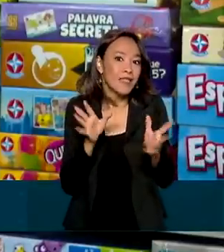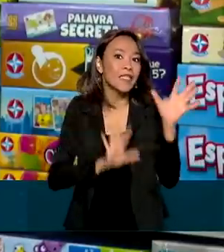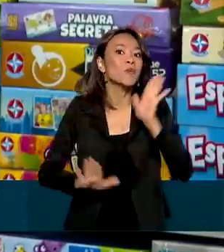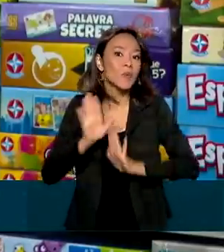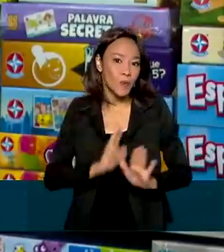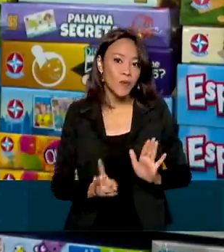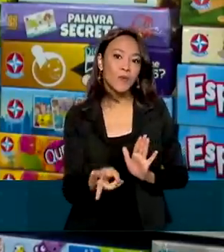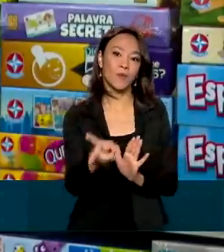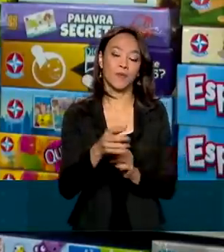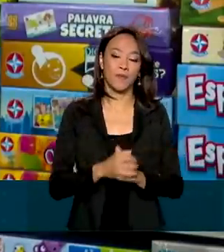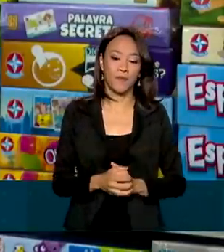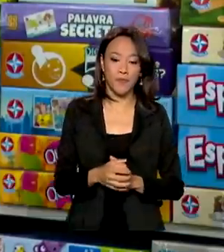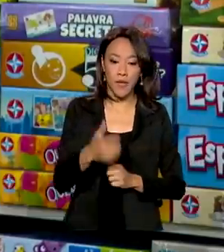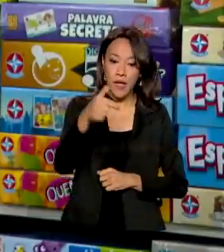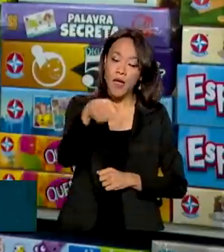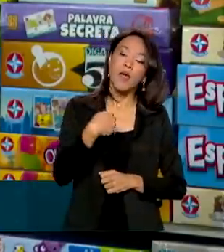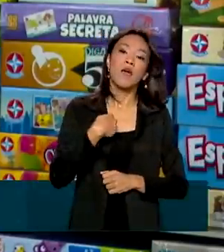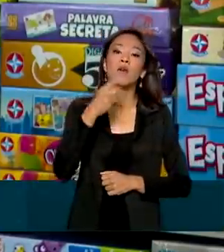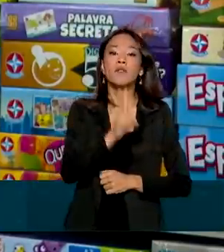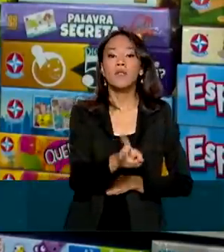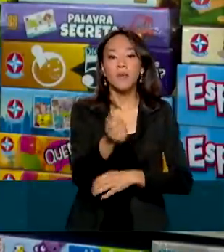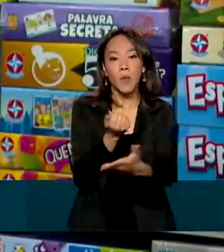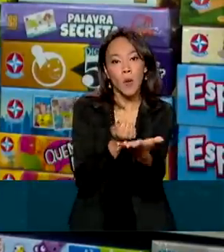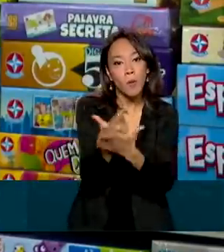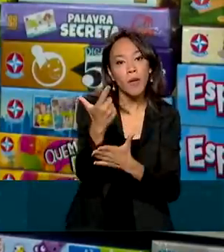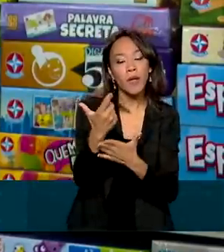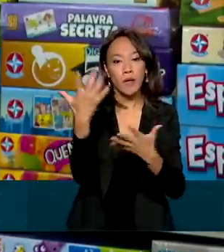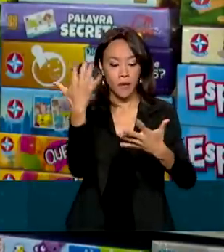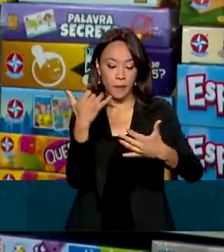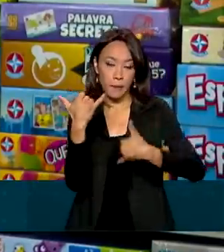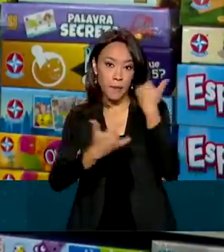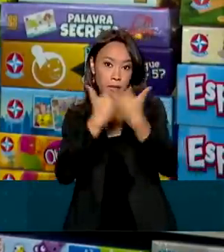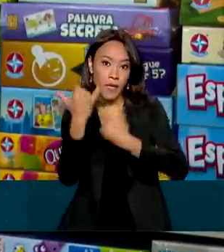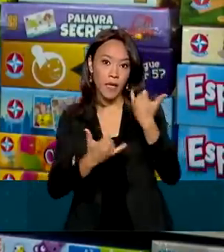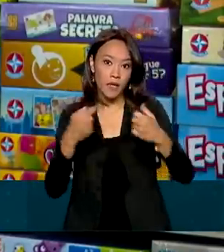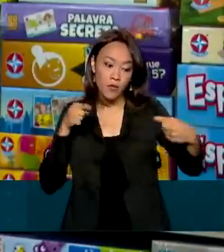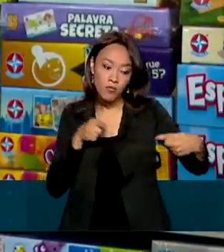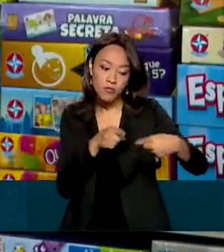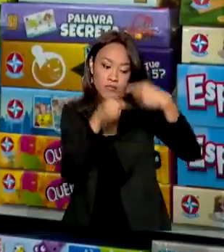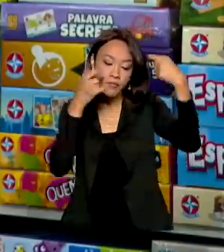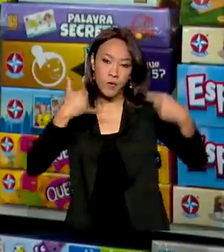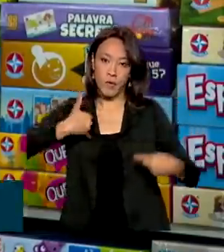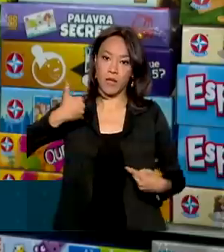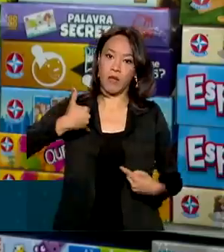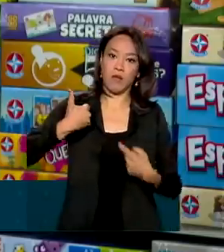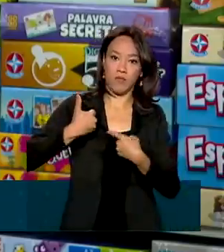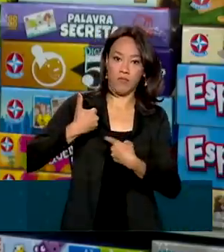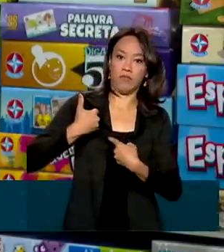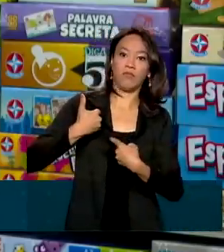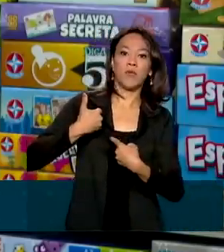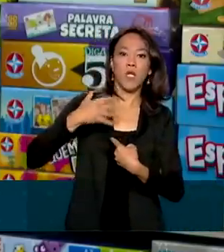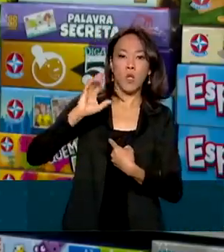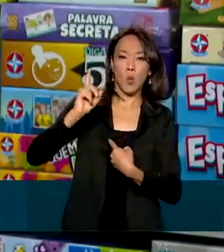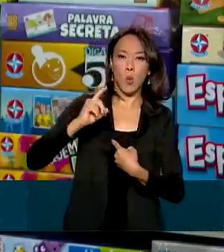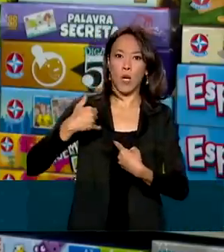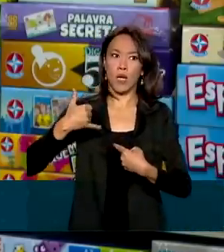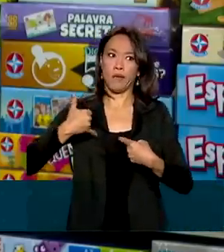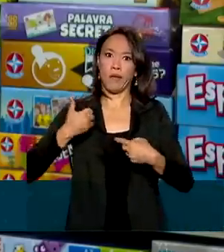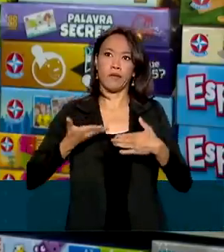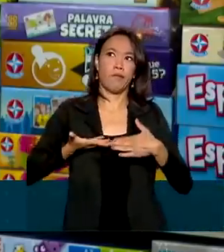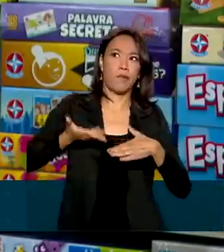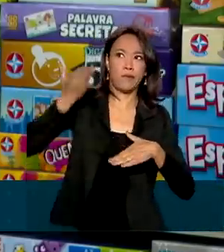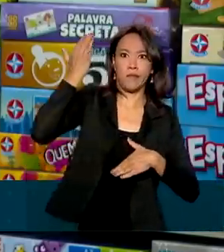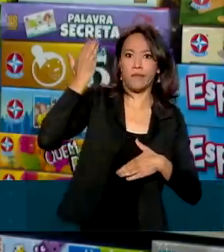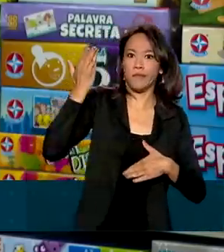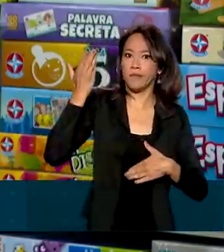eu comprei brinquedo que fosse relacionado sempre a idade dela nunca comprei uma idade a